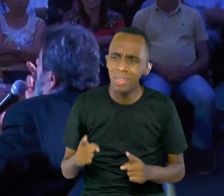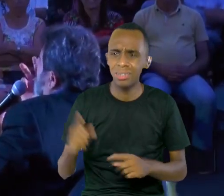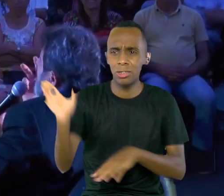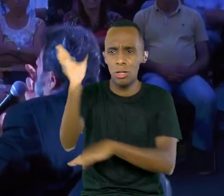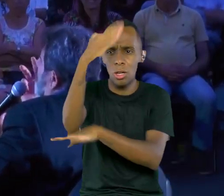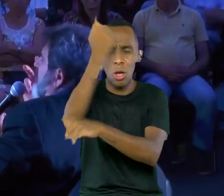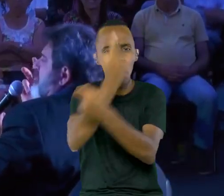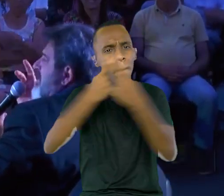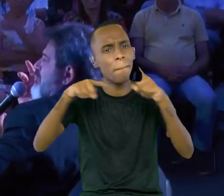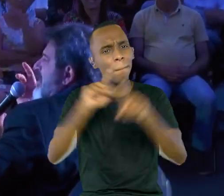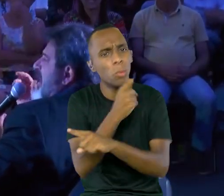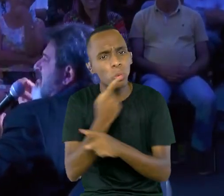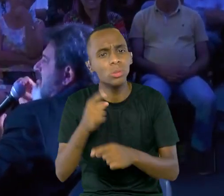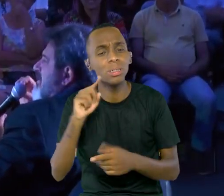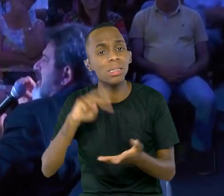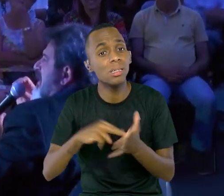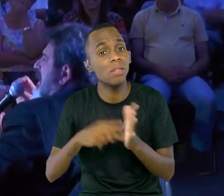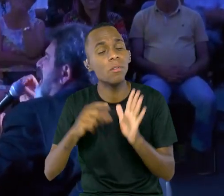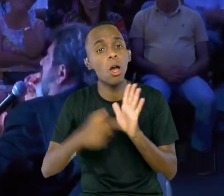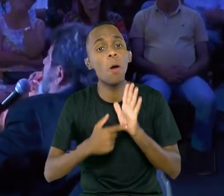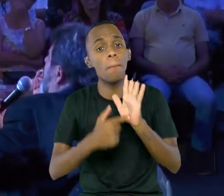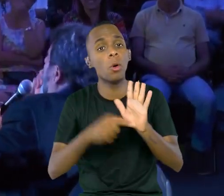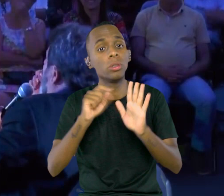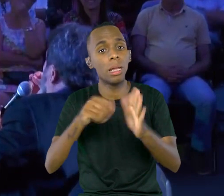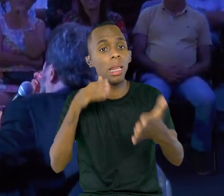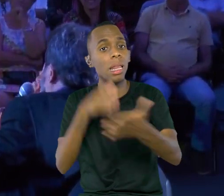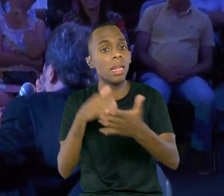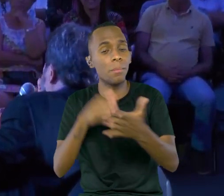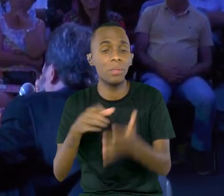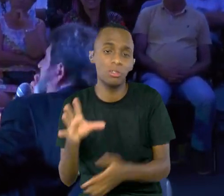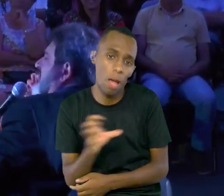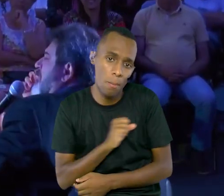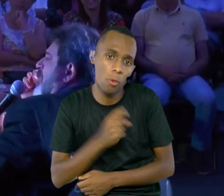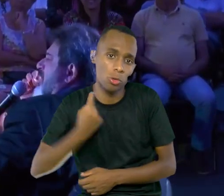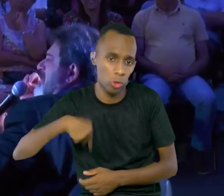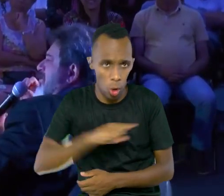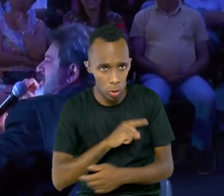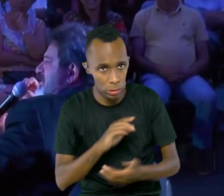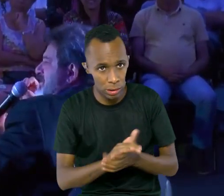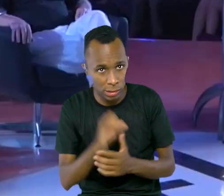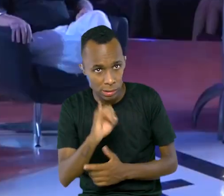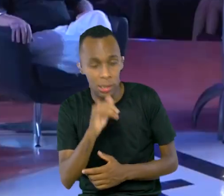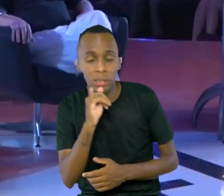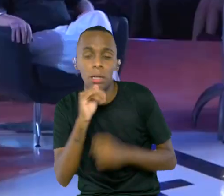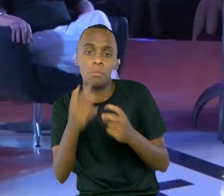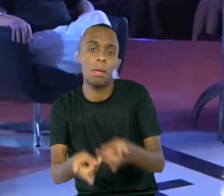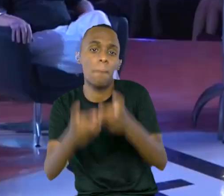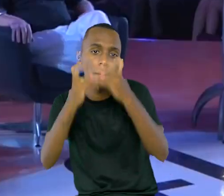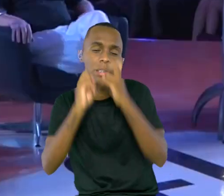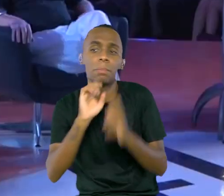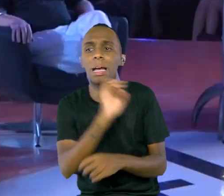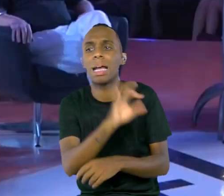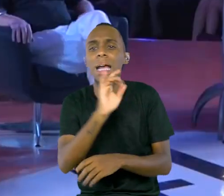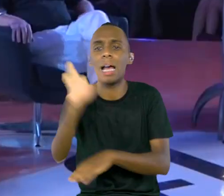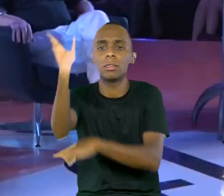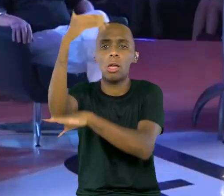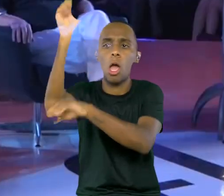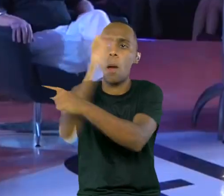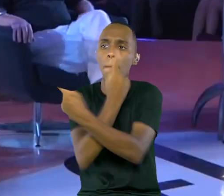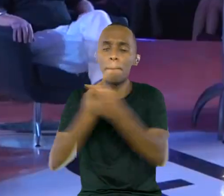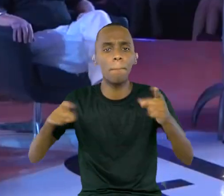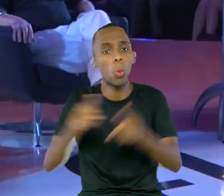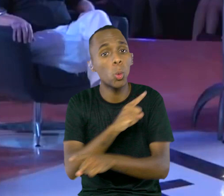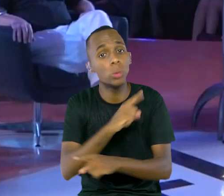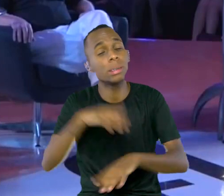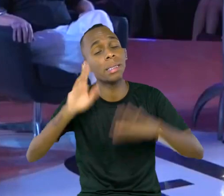a existência dos hinos nacionais, ela é um indicador ainda de limitação amorosa nossa. Se você observa, cada